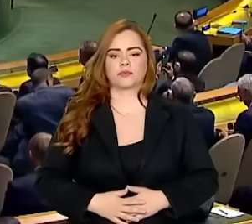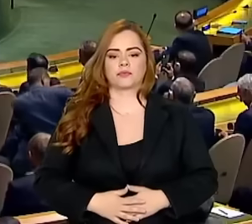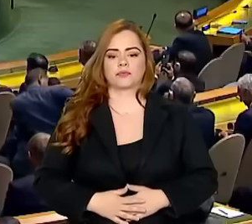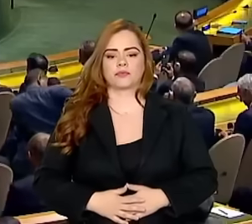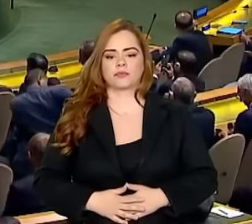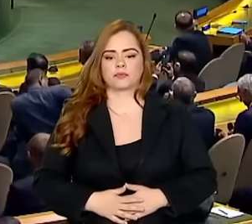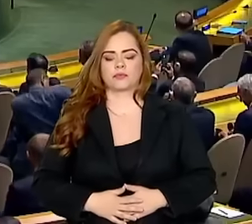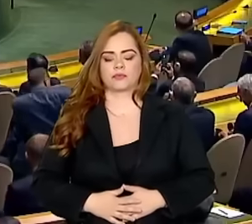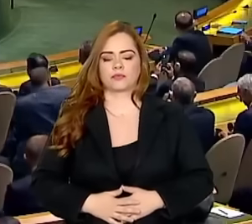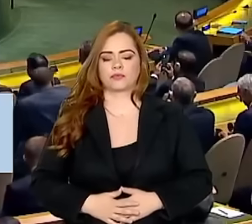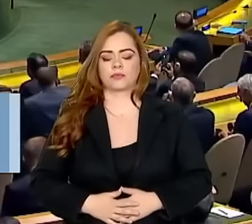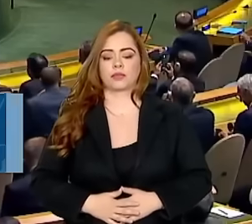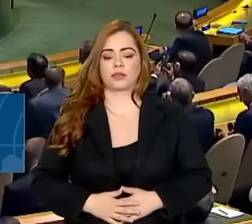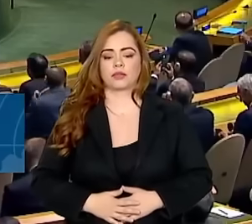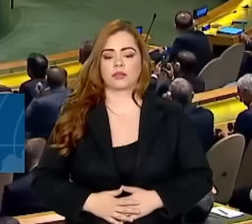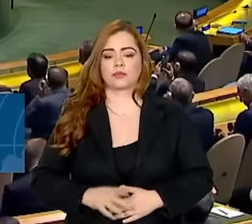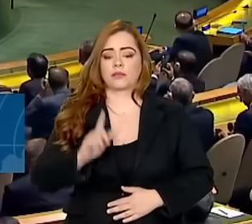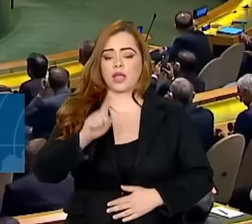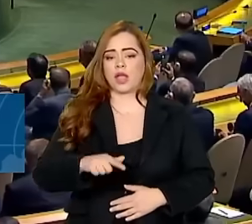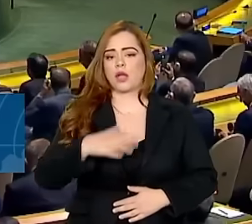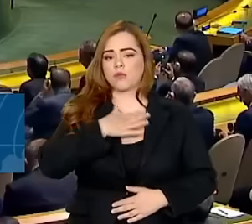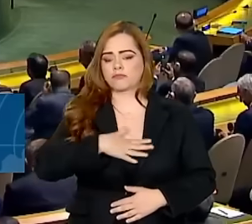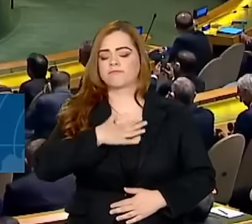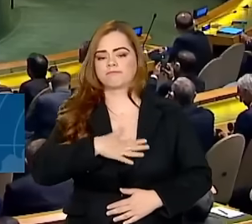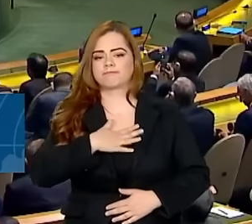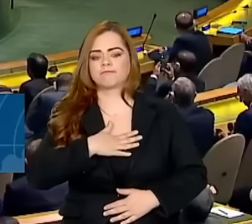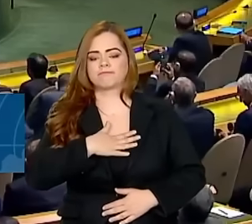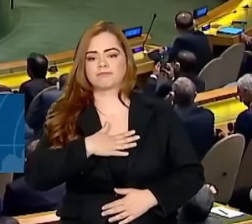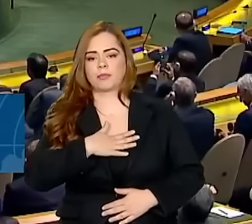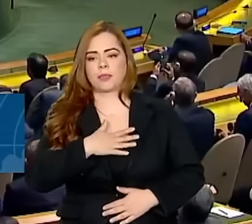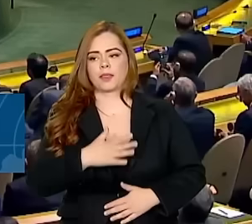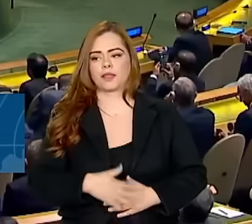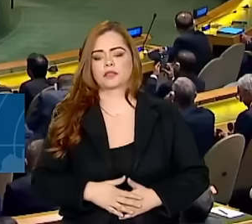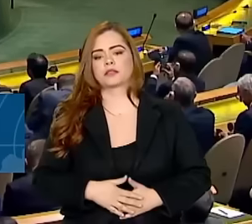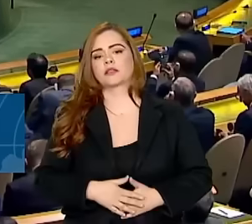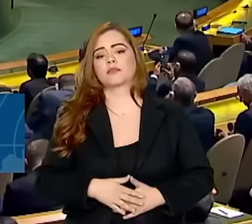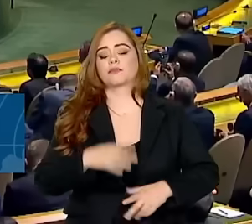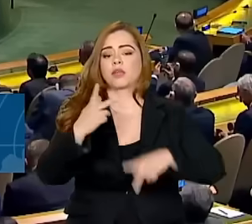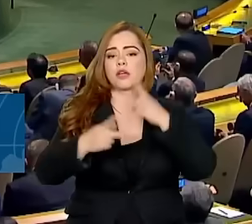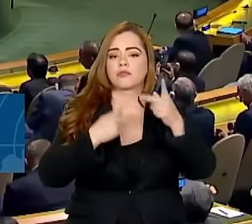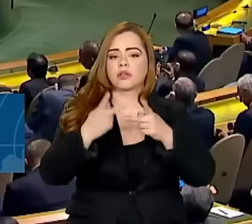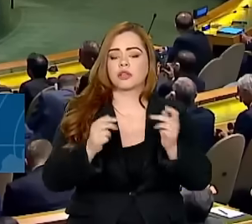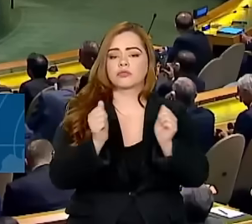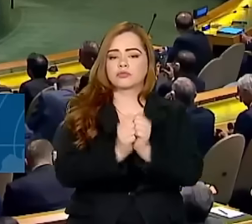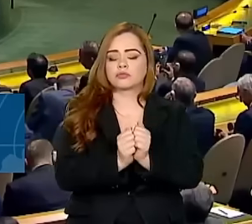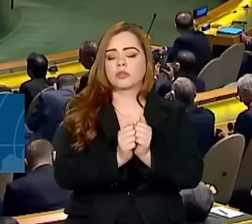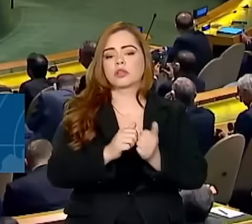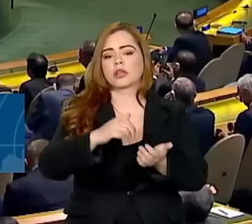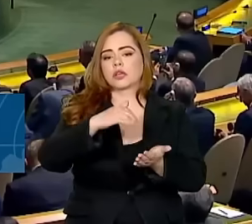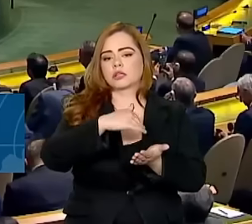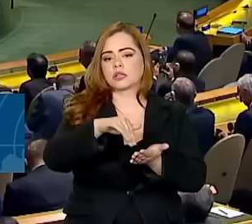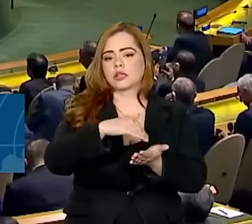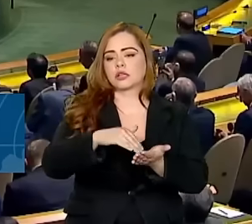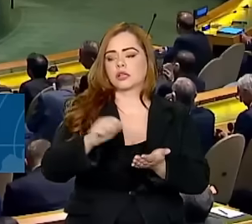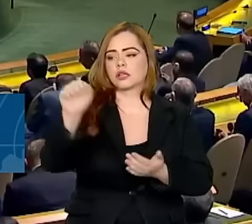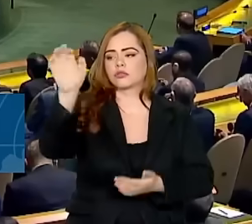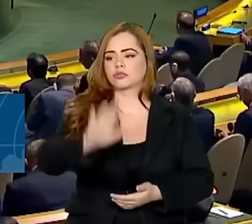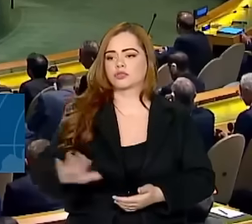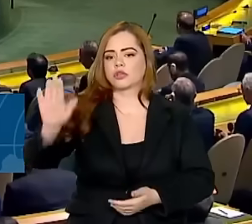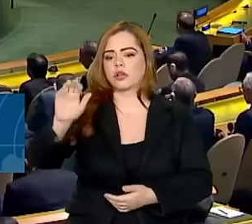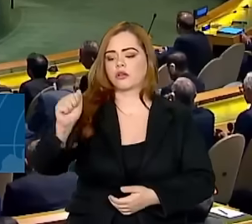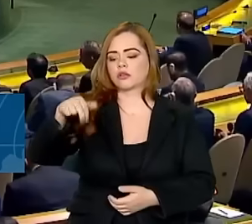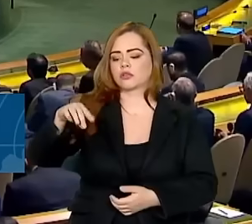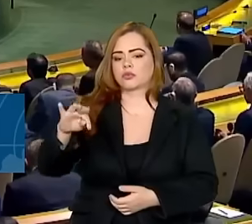Trinidad e Tobago. É uma satisfação ser antecedido pelo secretário-geral das Nações Unidas,